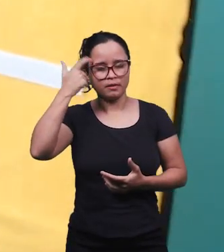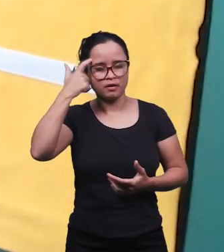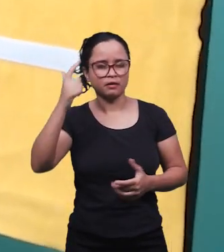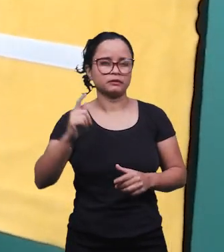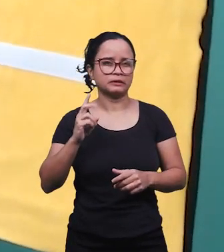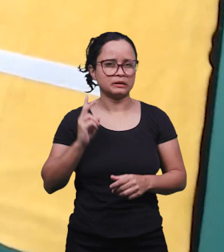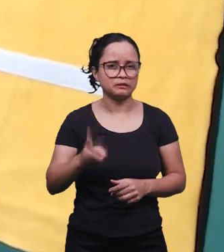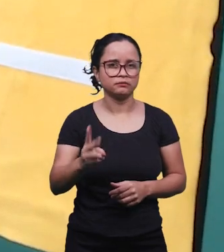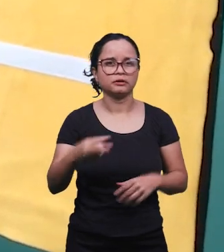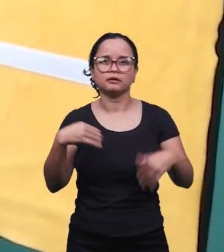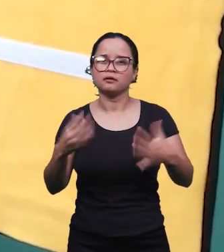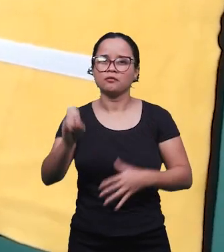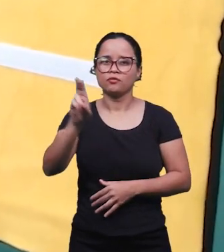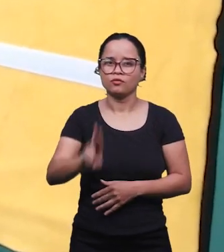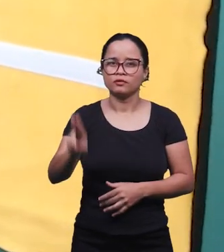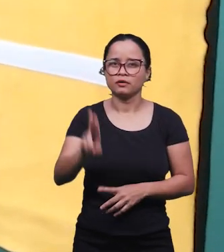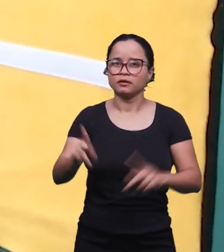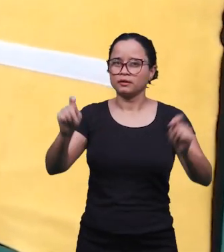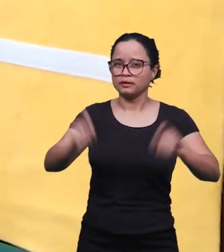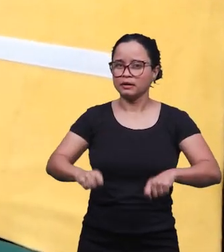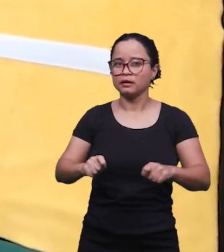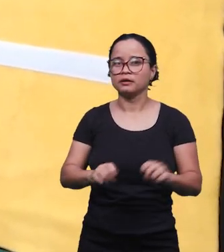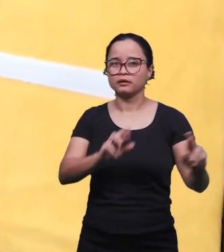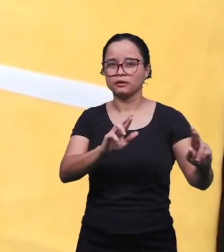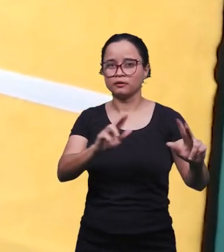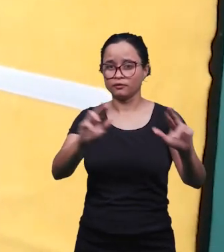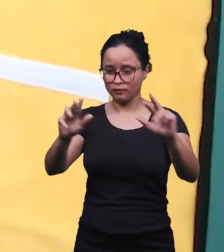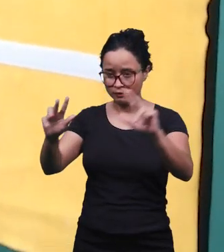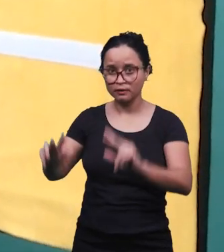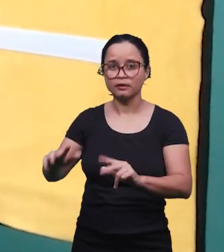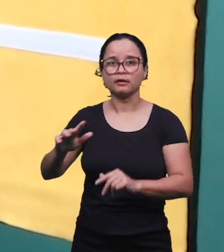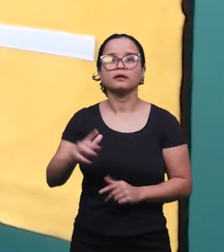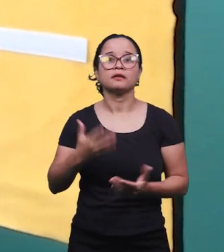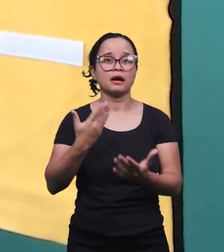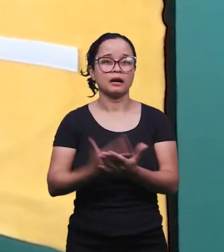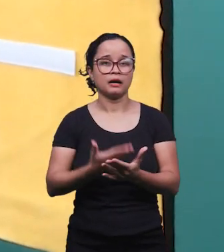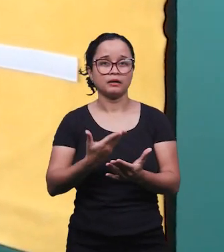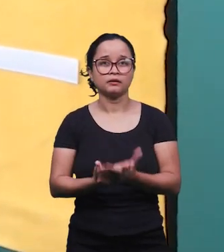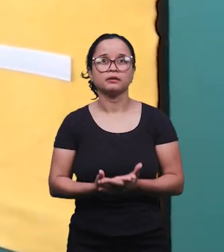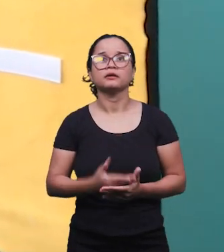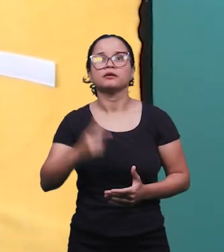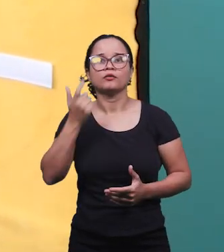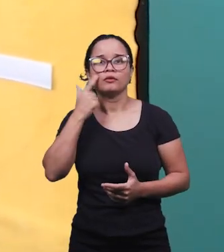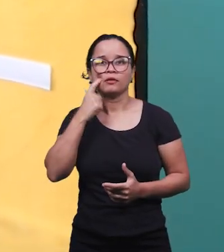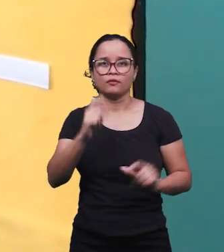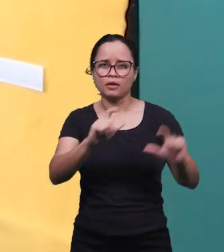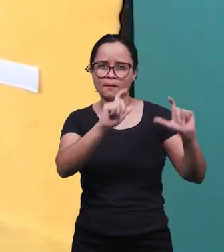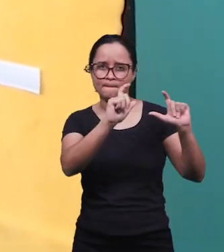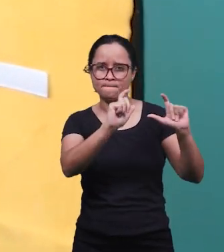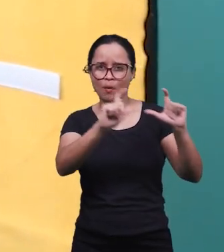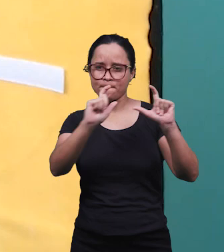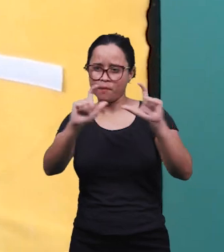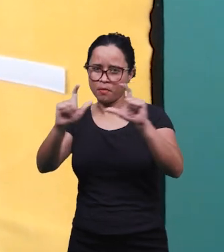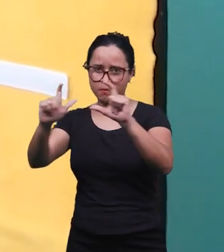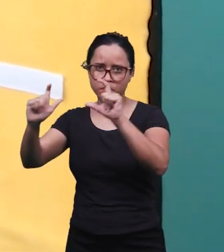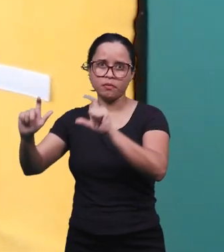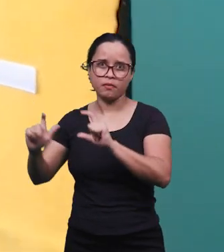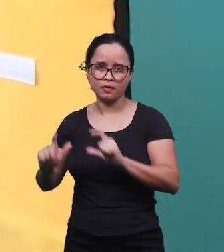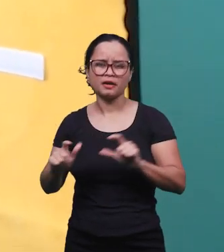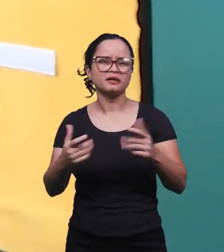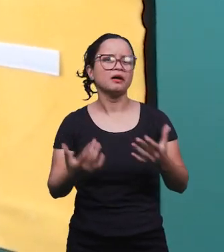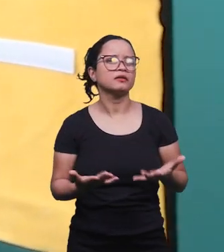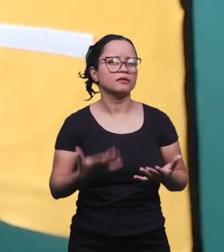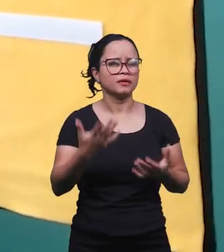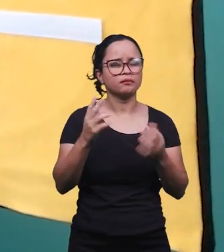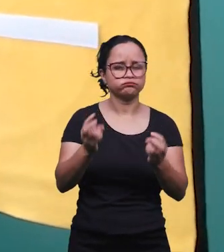pensando nisso e que pode ser utilizado em diferentes aulas. Estes cards aqui, com esses